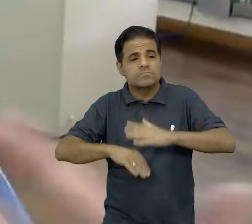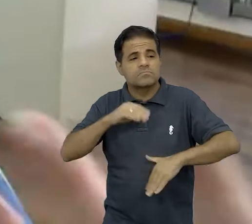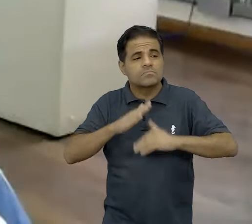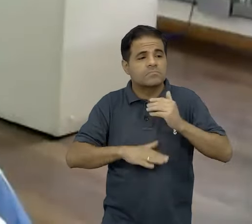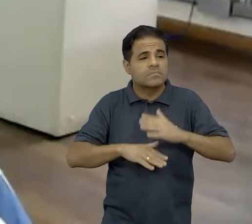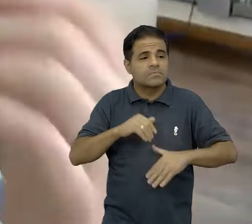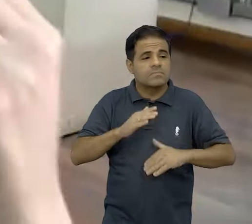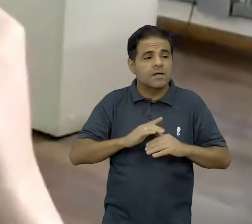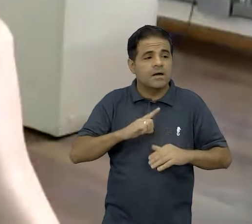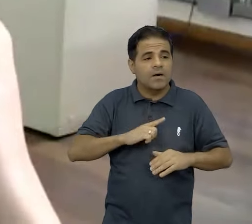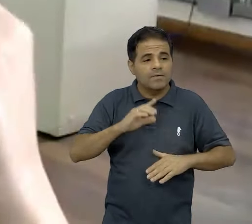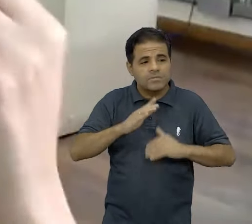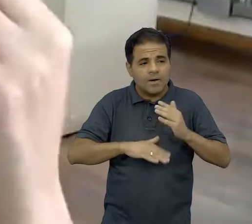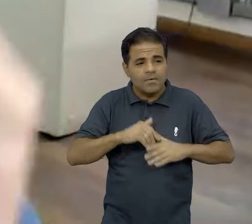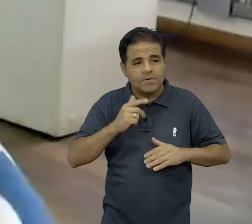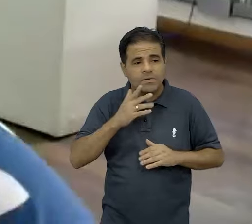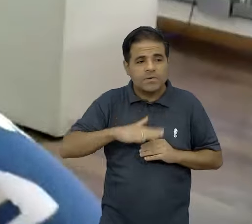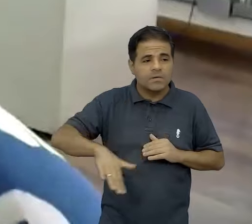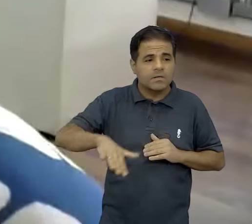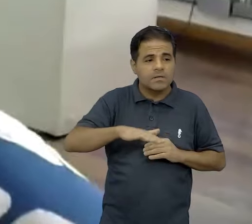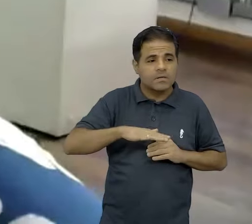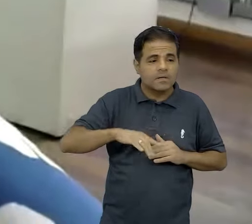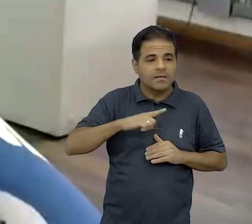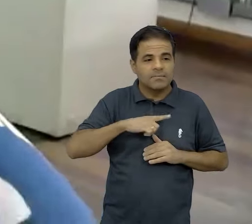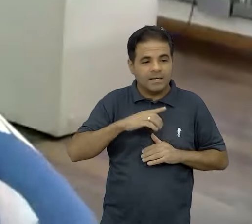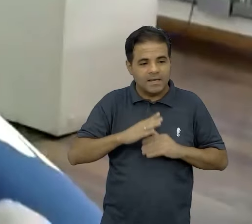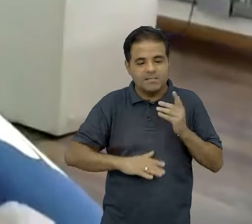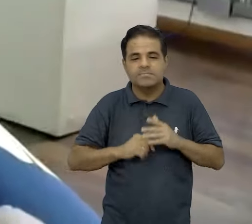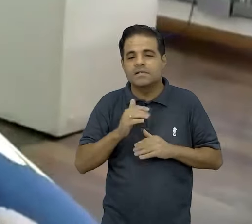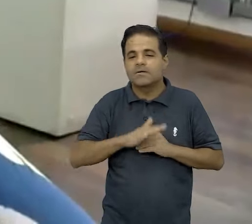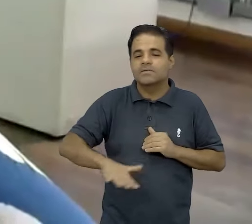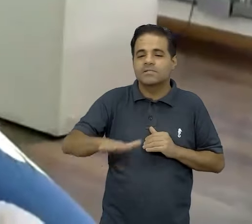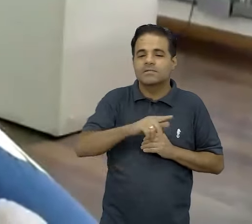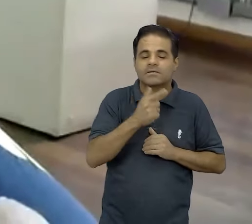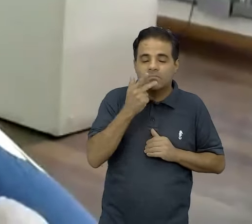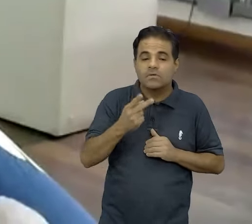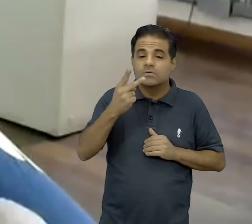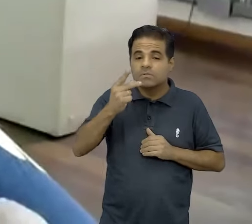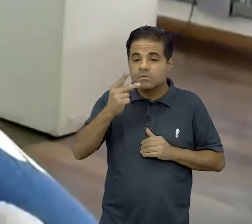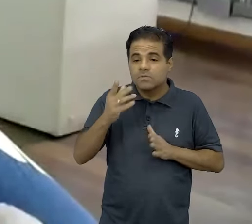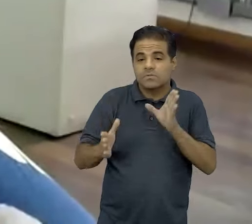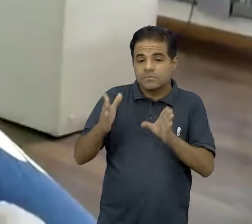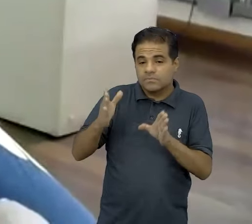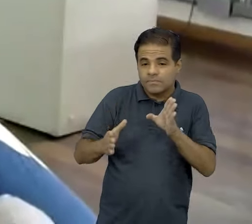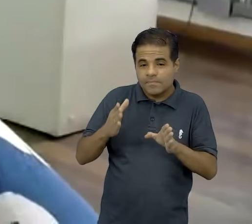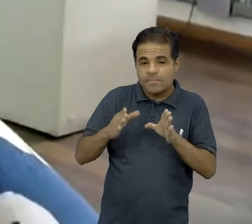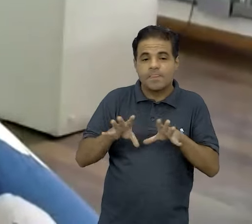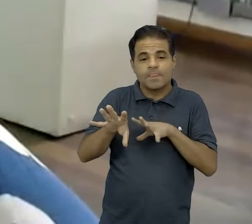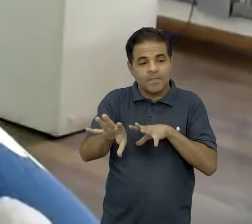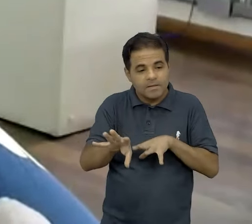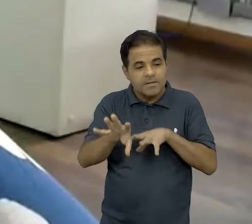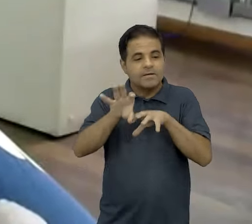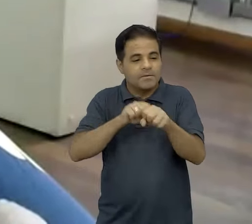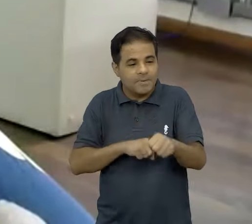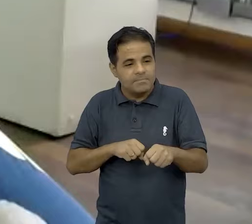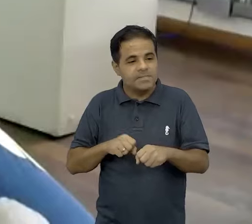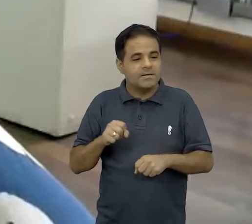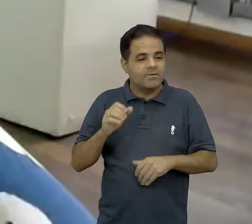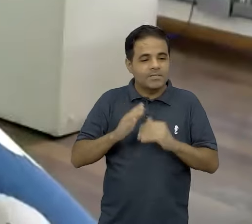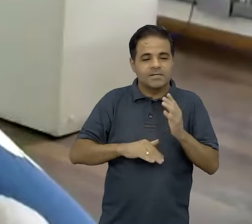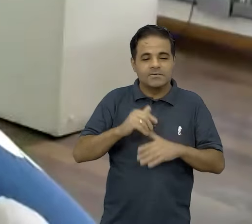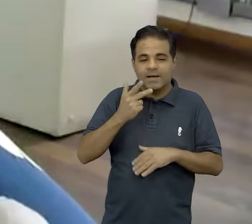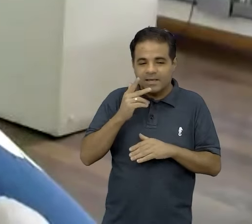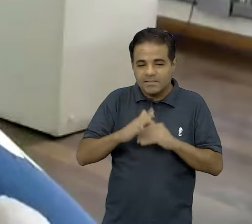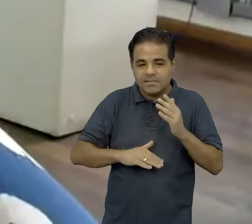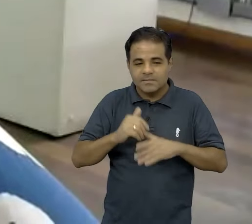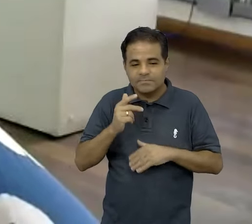de quantificar, né? Então agora a gente vai para o nosso segundo momento da nossa formação aqui,